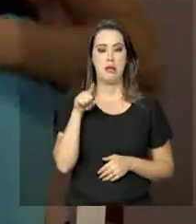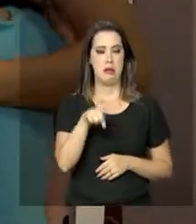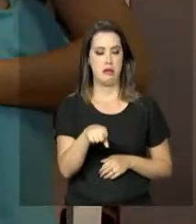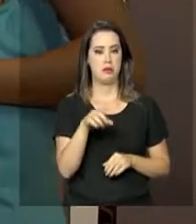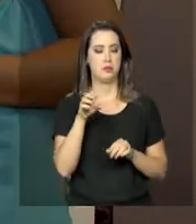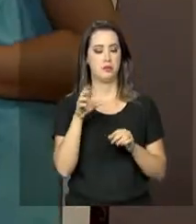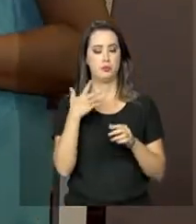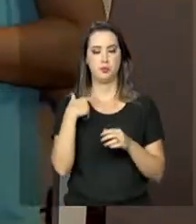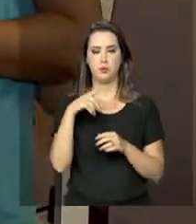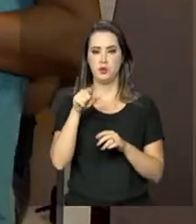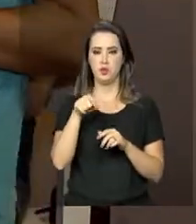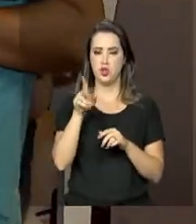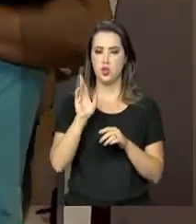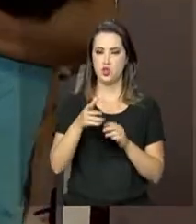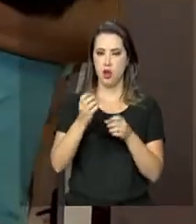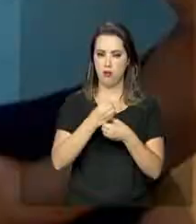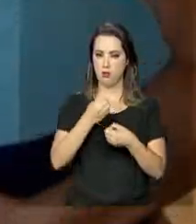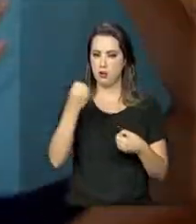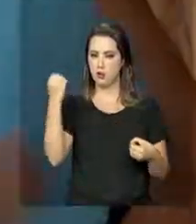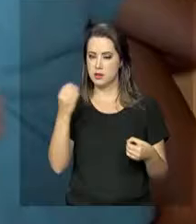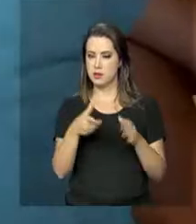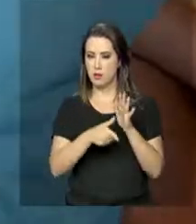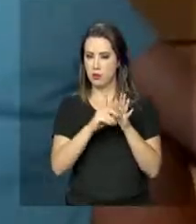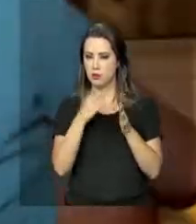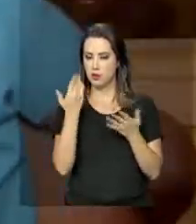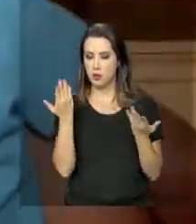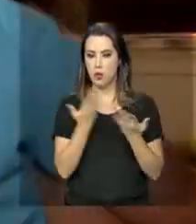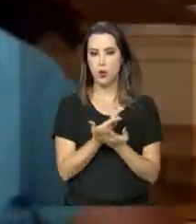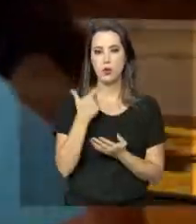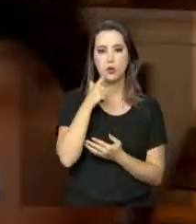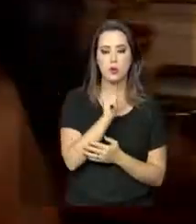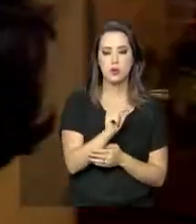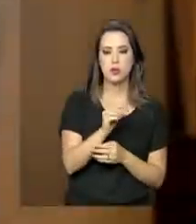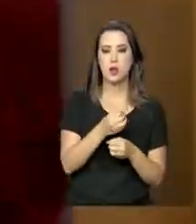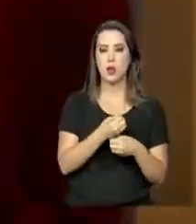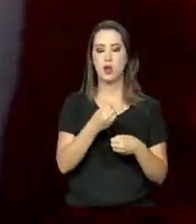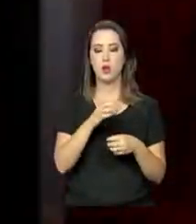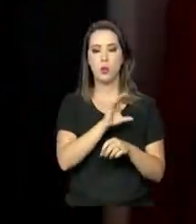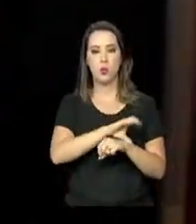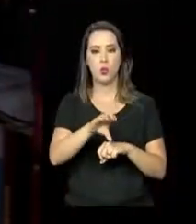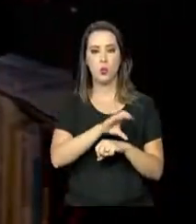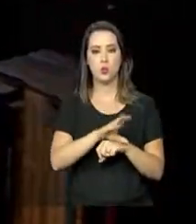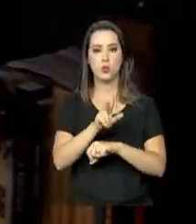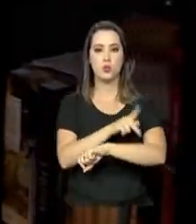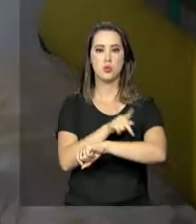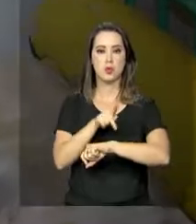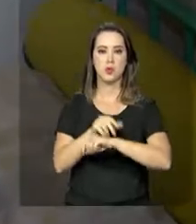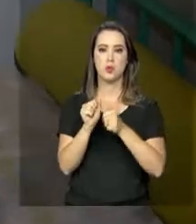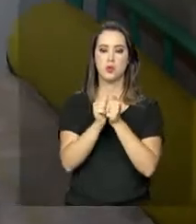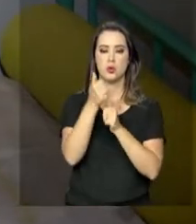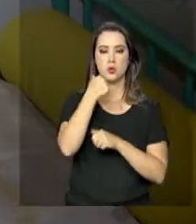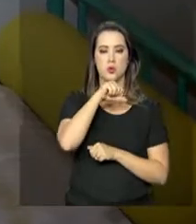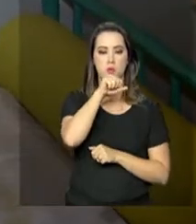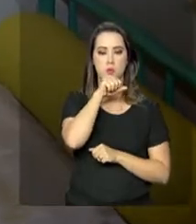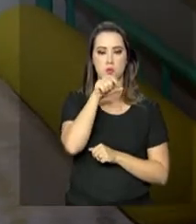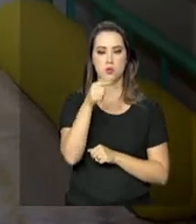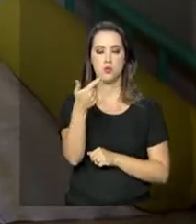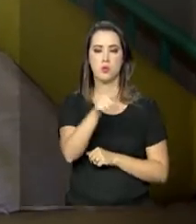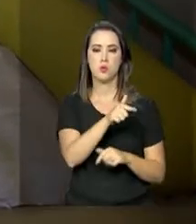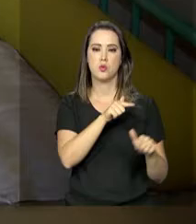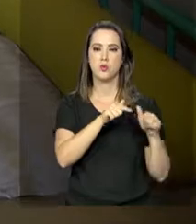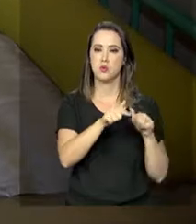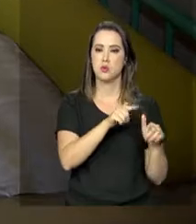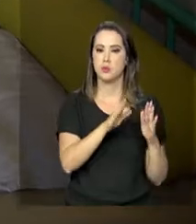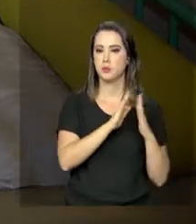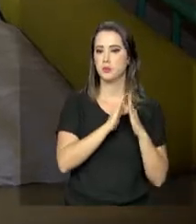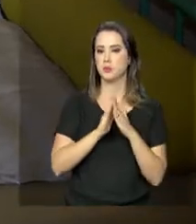em letras e mãe de uma criança ela consegue agora conciliar o curso de pedagogia com a maternidade e os outros afazeres